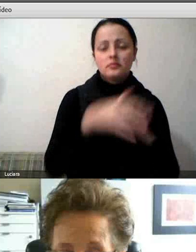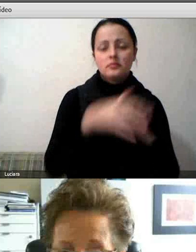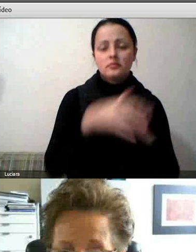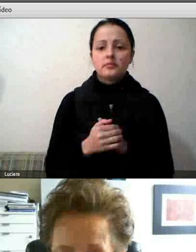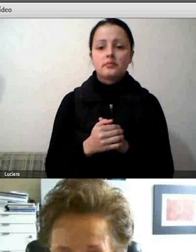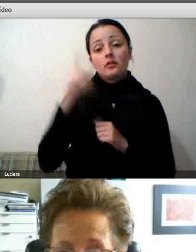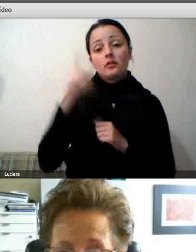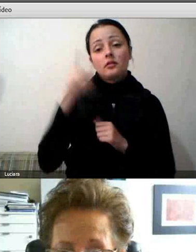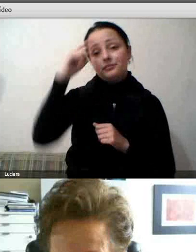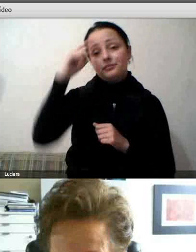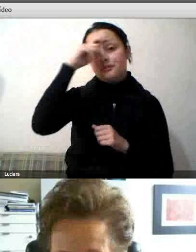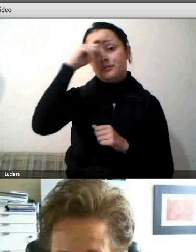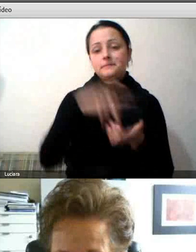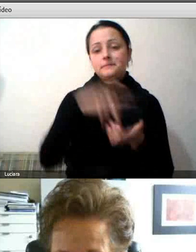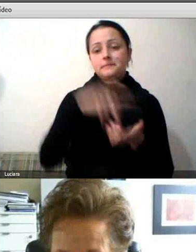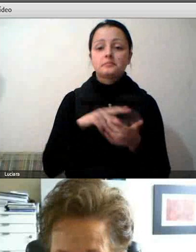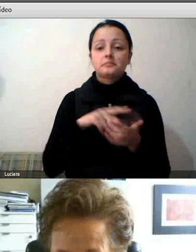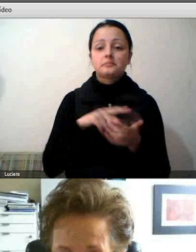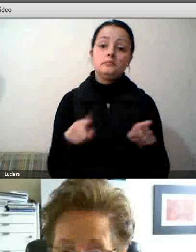multiplicadores especialistas do NTE.